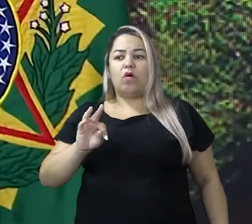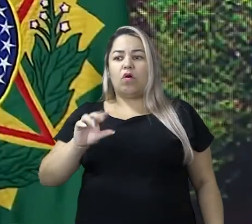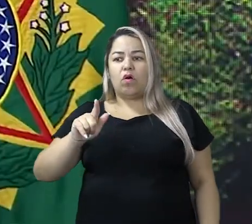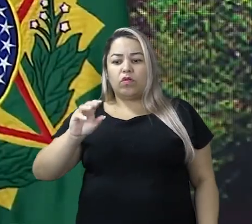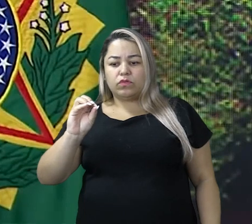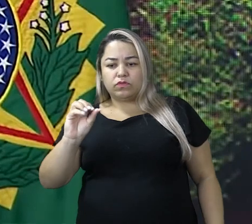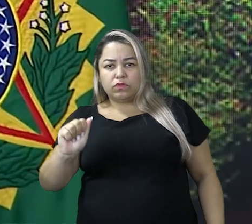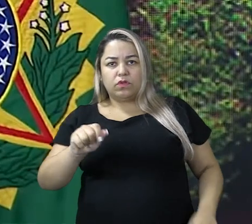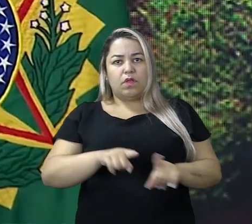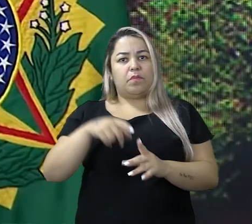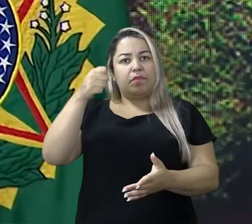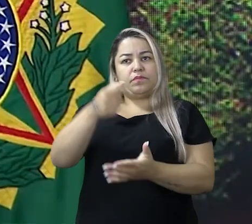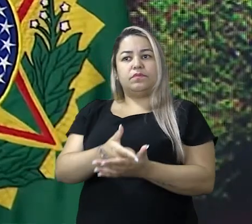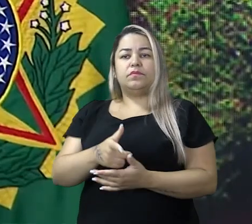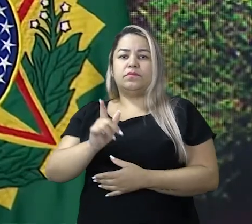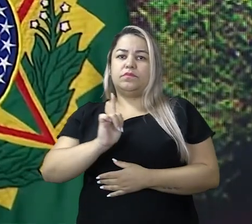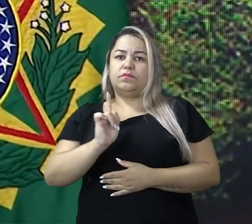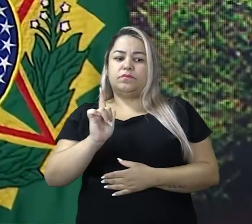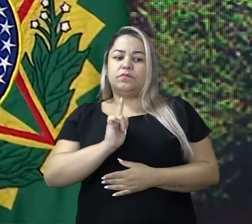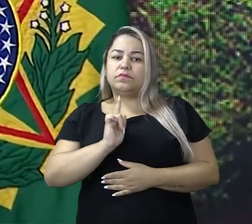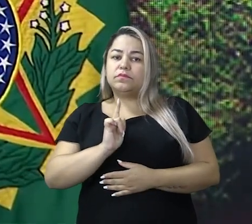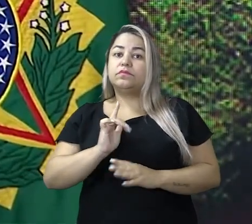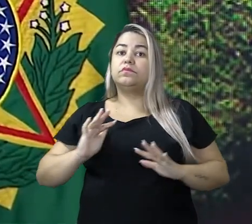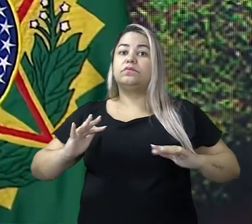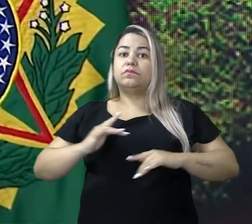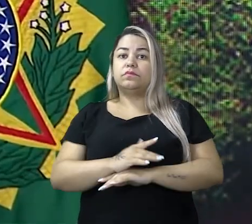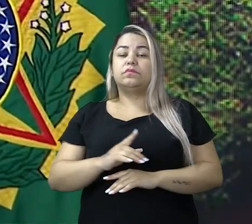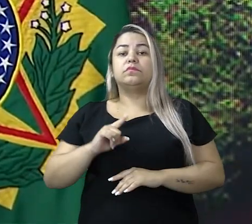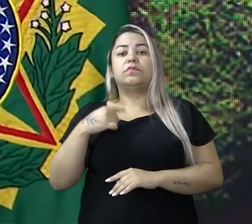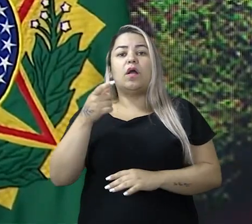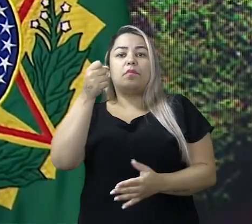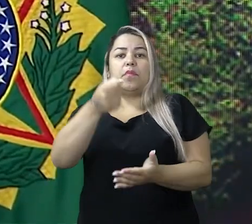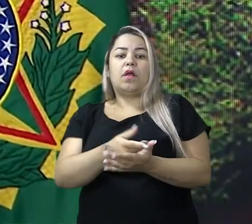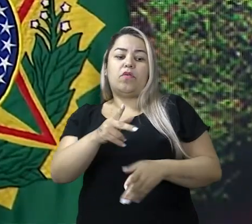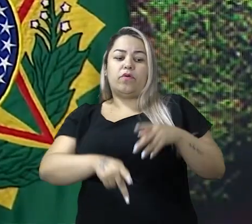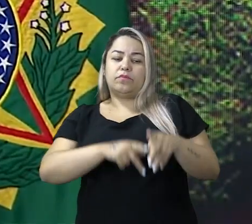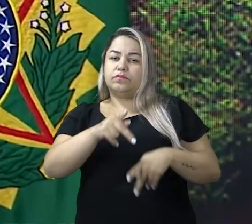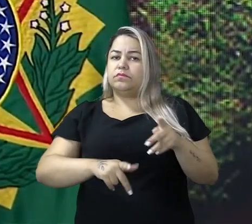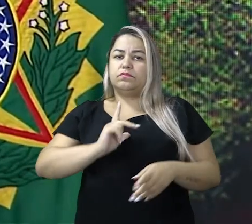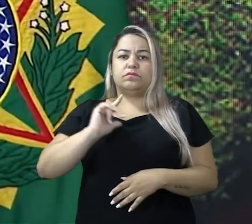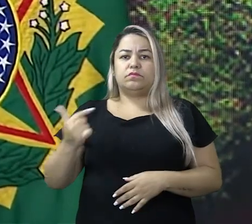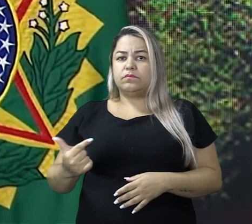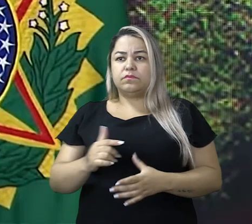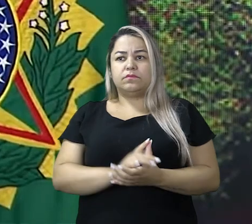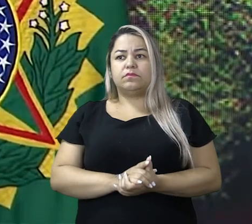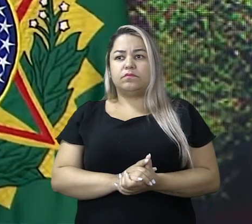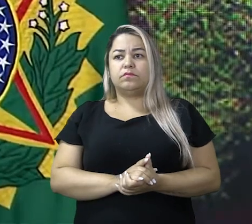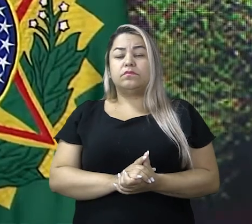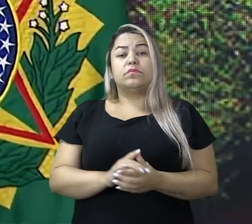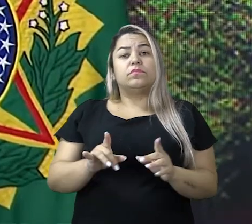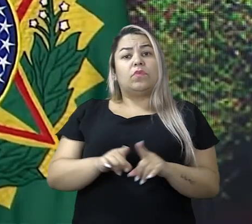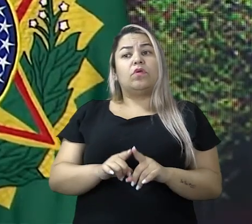faz outorga. Sabe, o cara paga uma fortuna para poder adquirir a estrada e depois quem vai pagar é o povo. Não tem